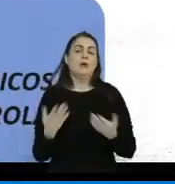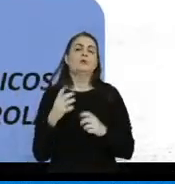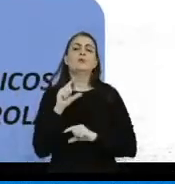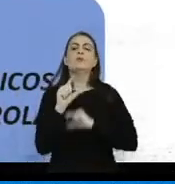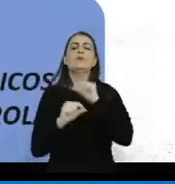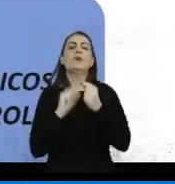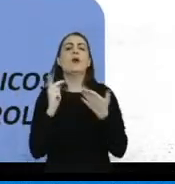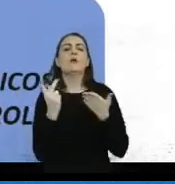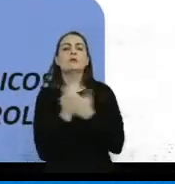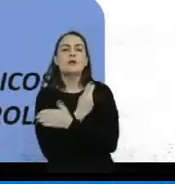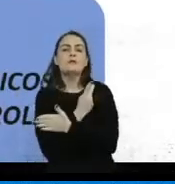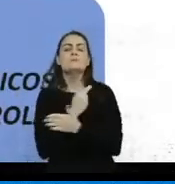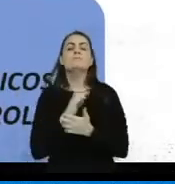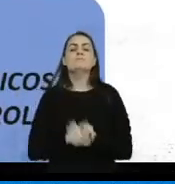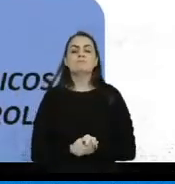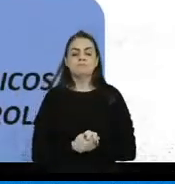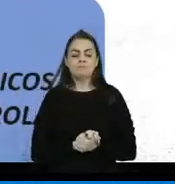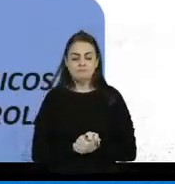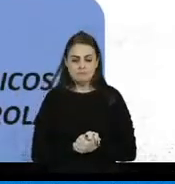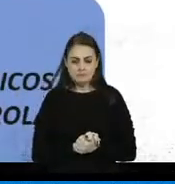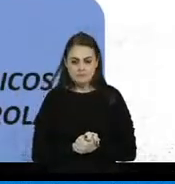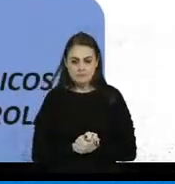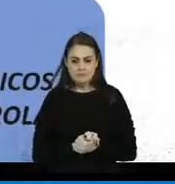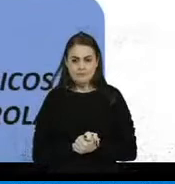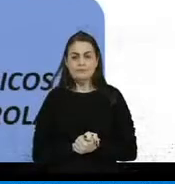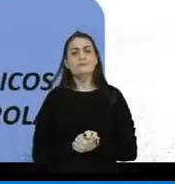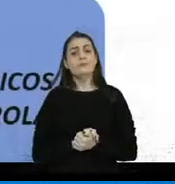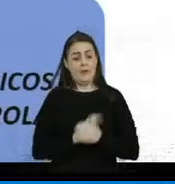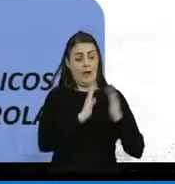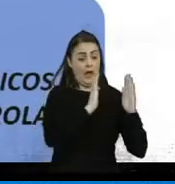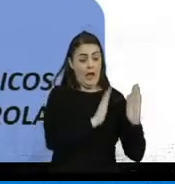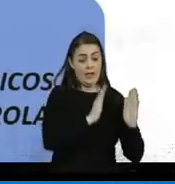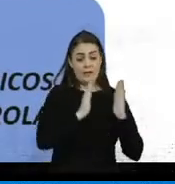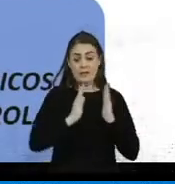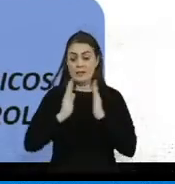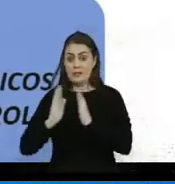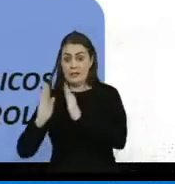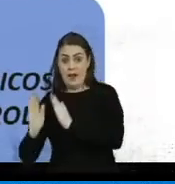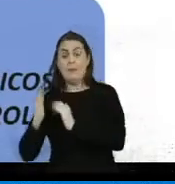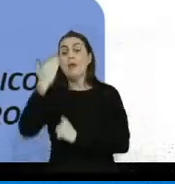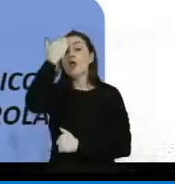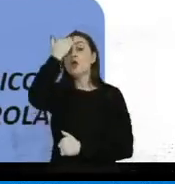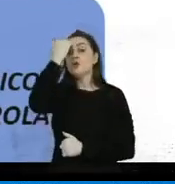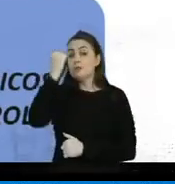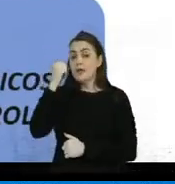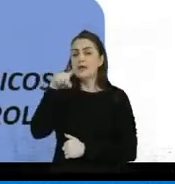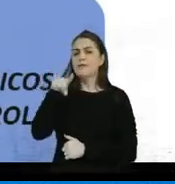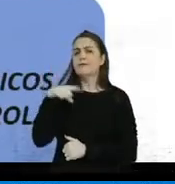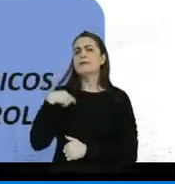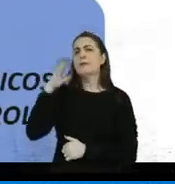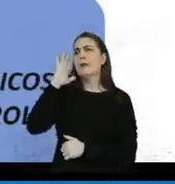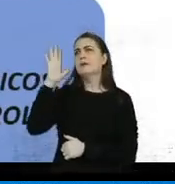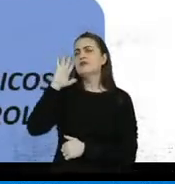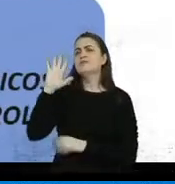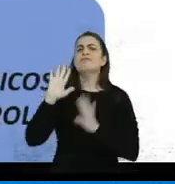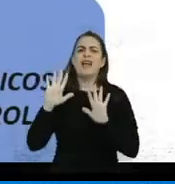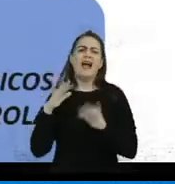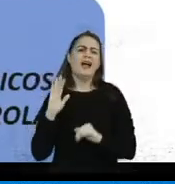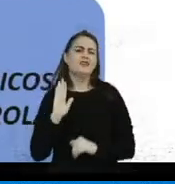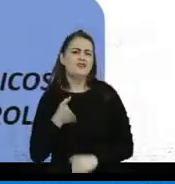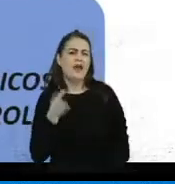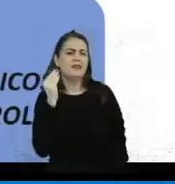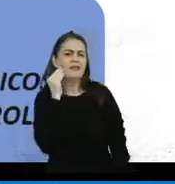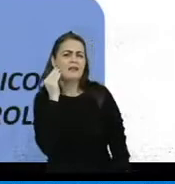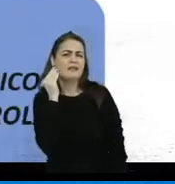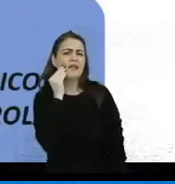cada etapa. E eu sei que você deve estar dizendo, mas eu já tentei, eu já fiz. talvez você não tenha tentado